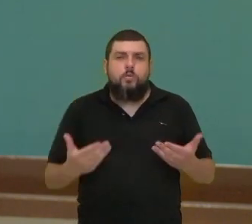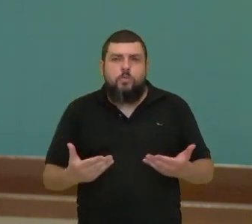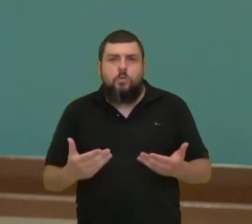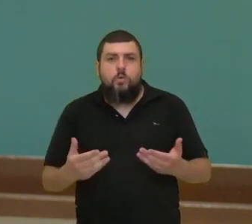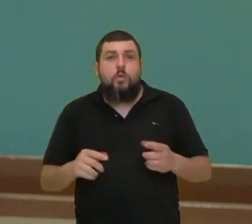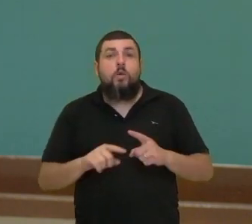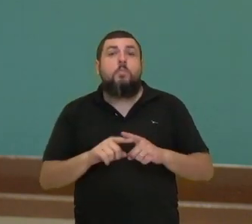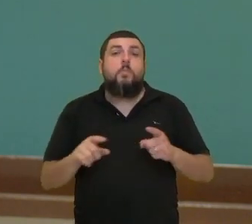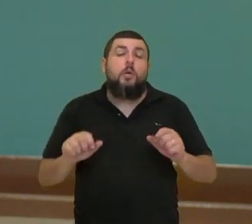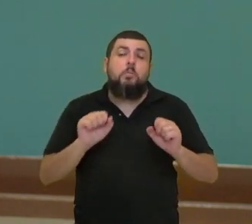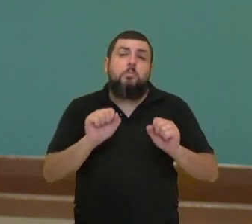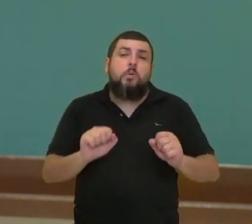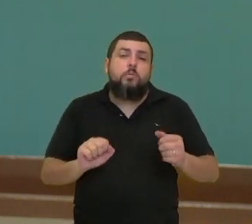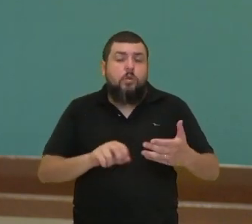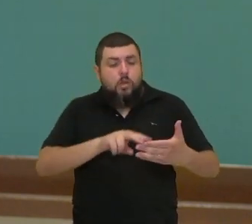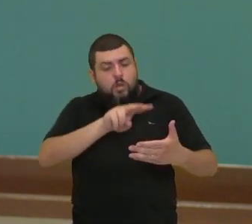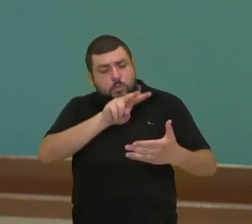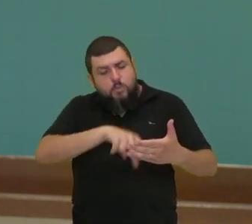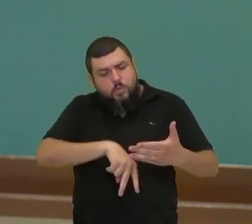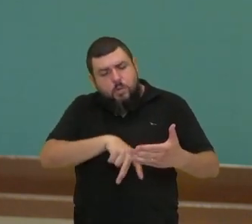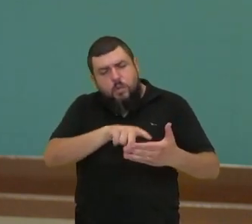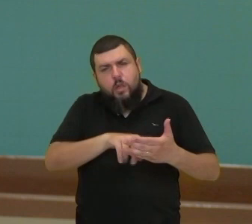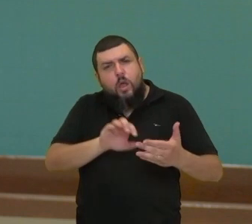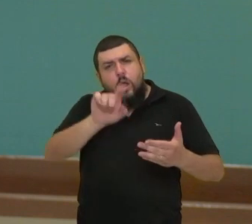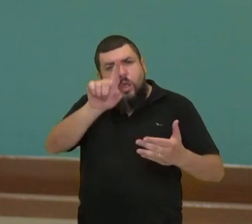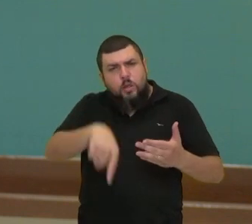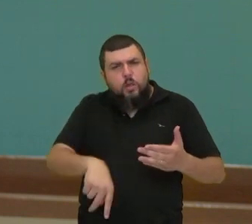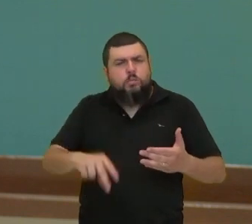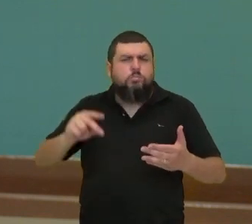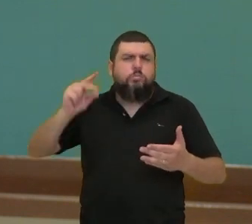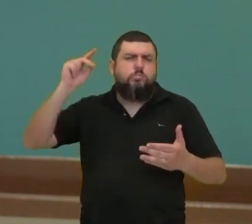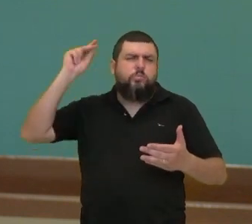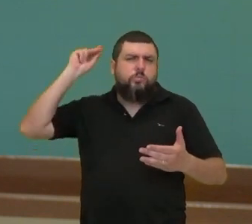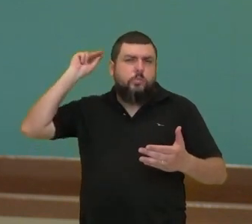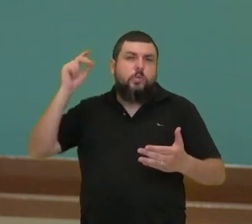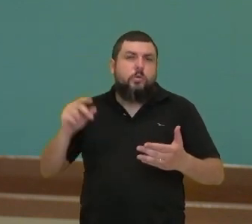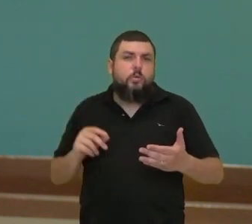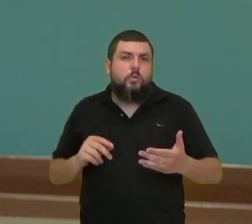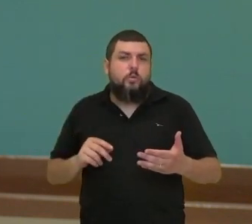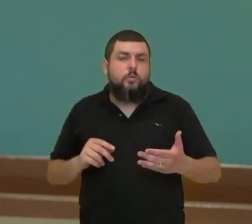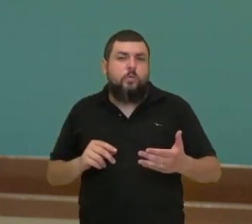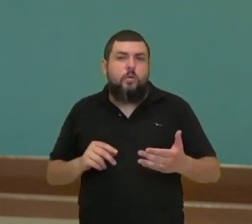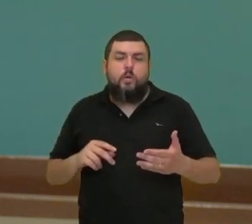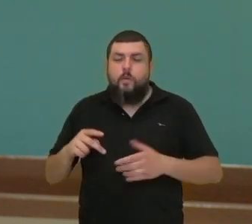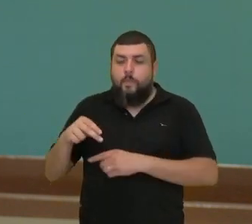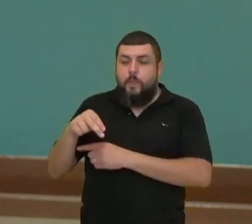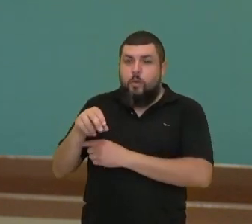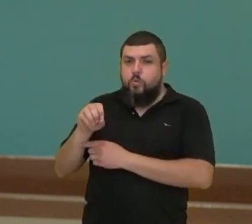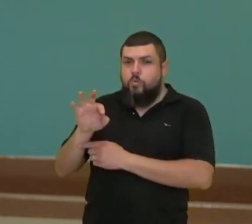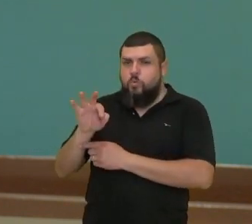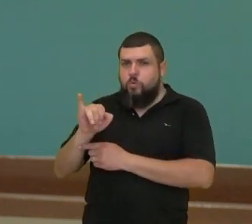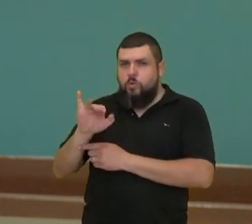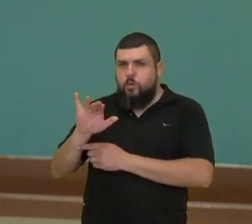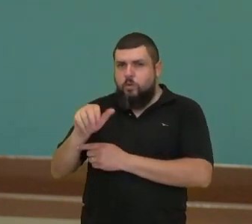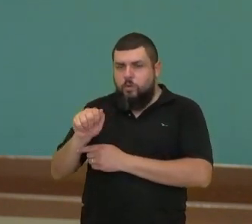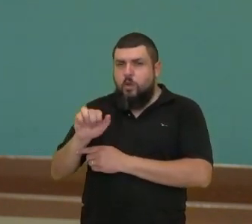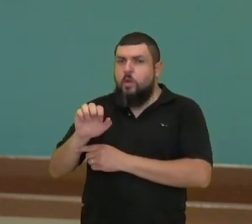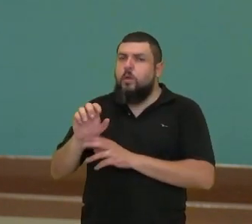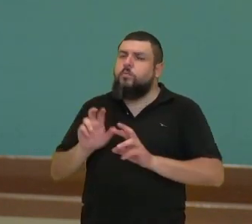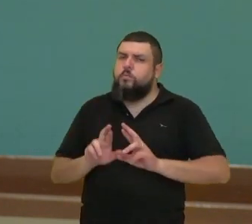uma reportagem, por exemplo, de algo que já aconteceu. A notícia é um pouco diferente, porque a notícia ela trabalha com